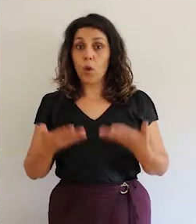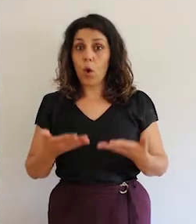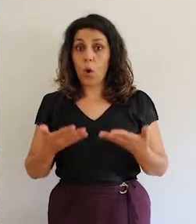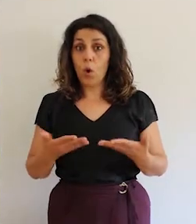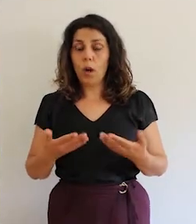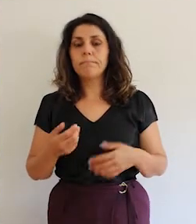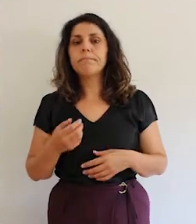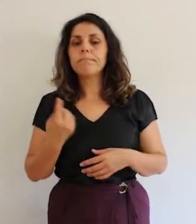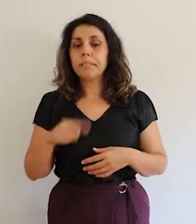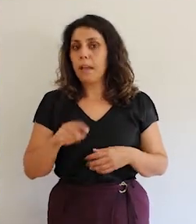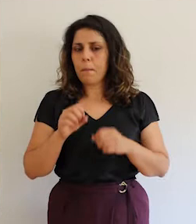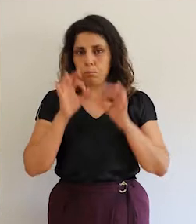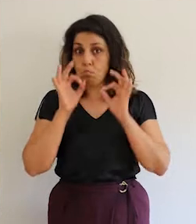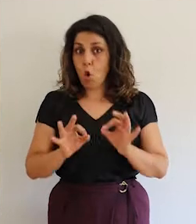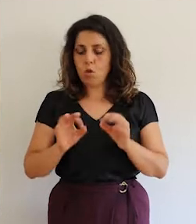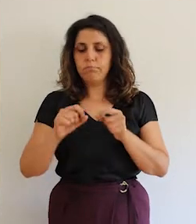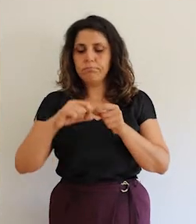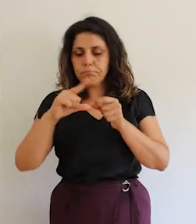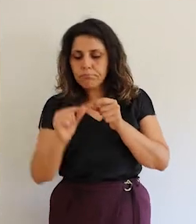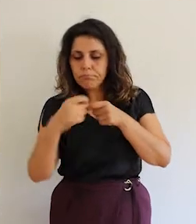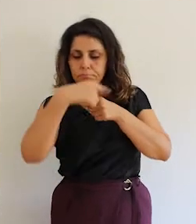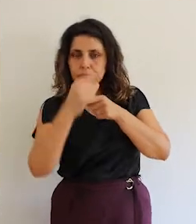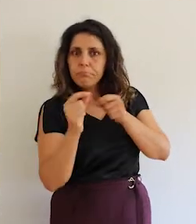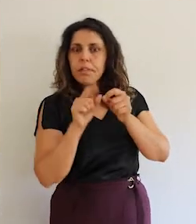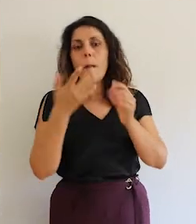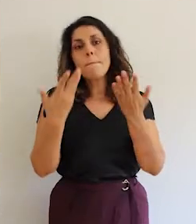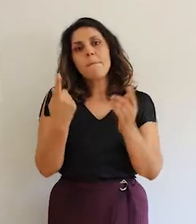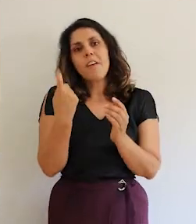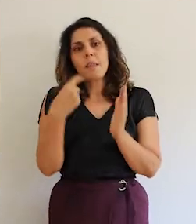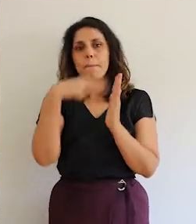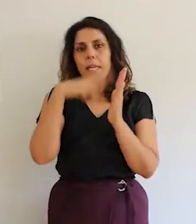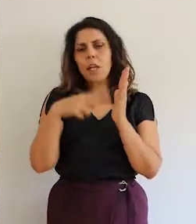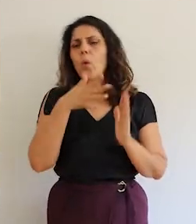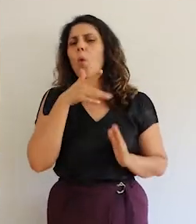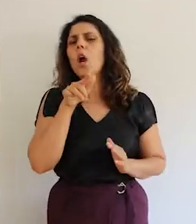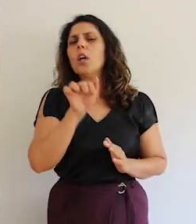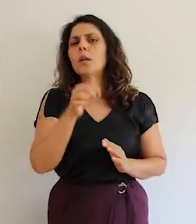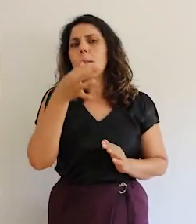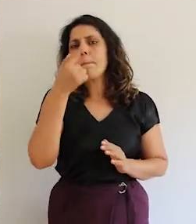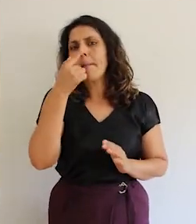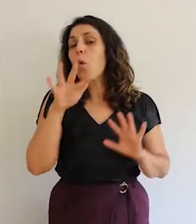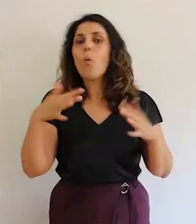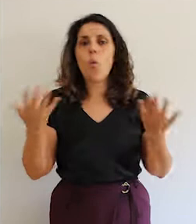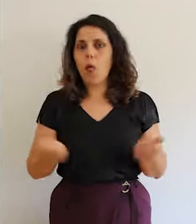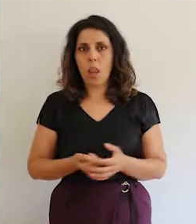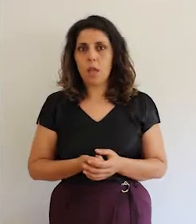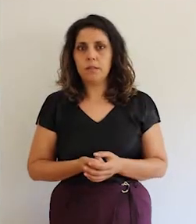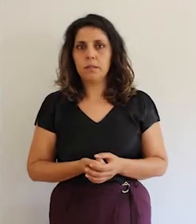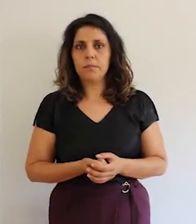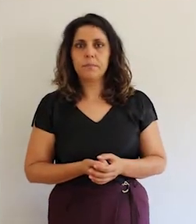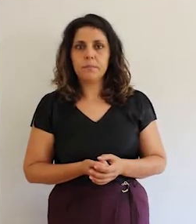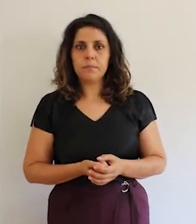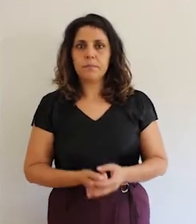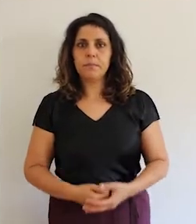Agora, Inês, que temos já as pétalas cortadas, vamos pintá-las, vais pintar da cor que tu quiseres a tua rosa.